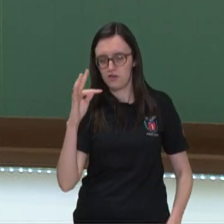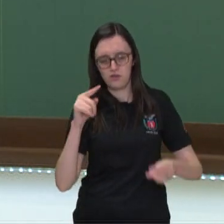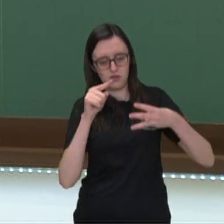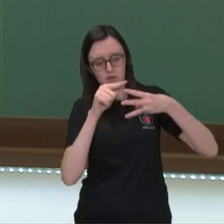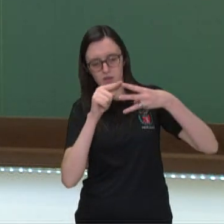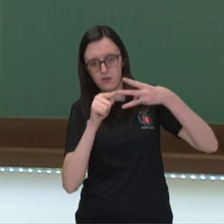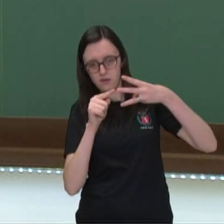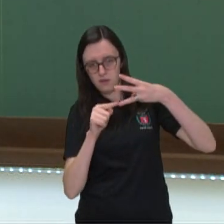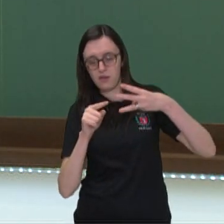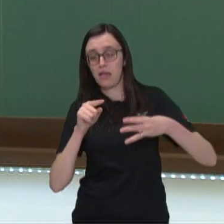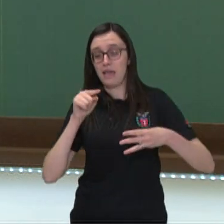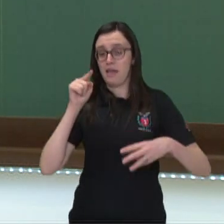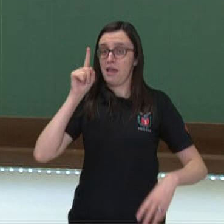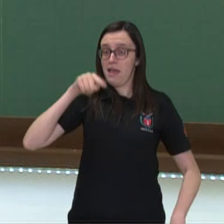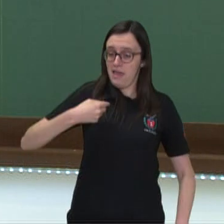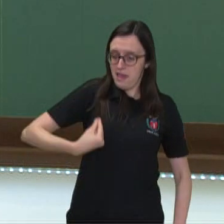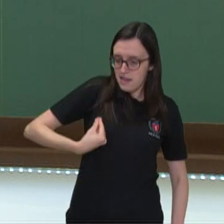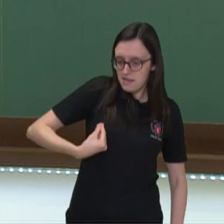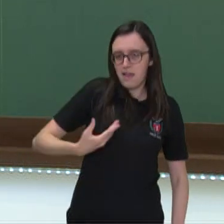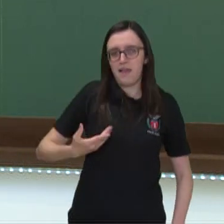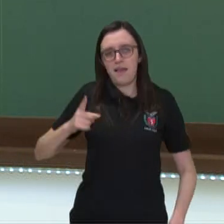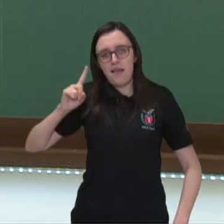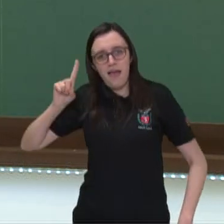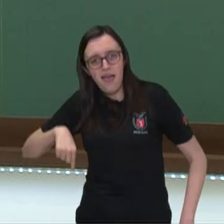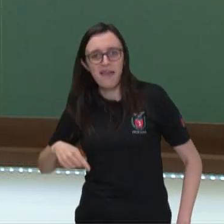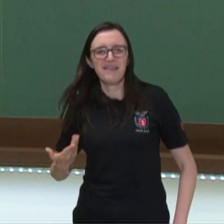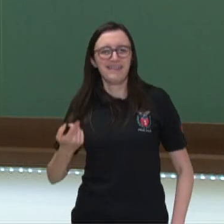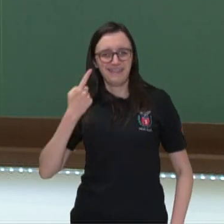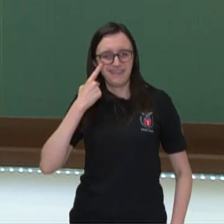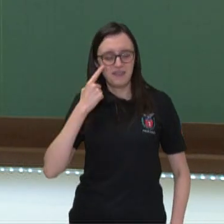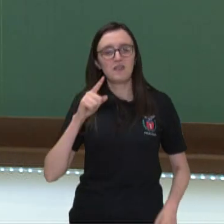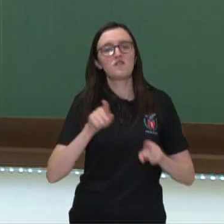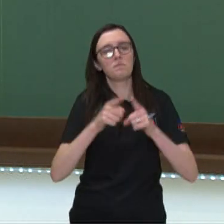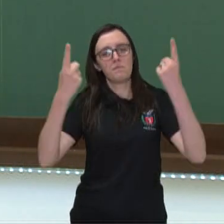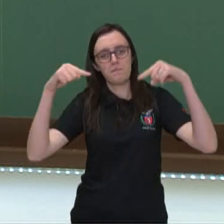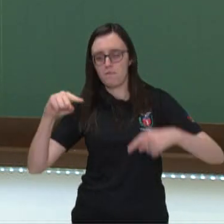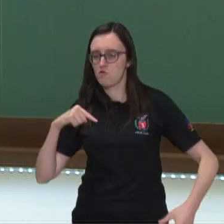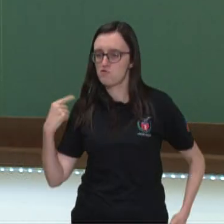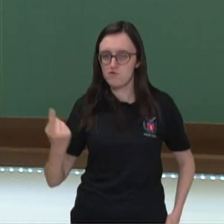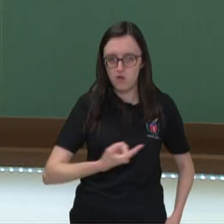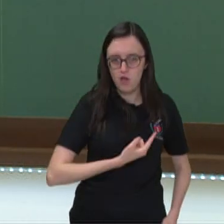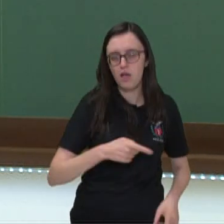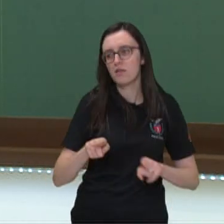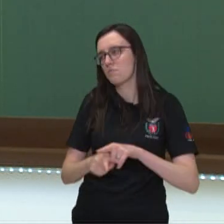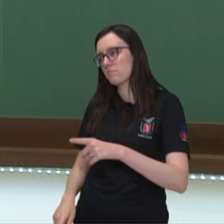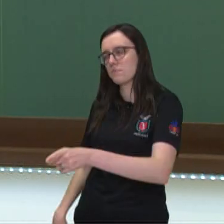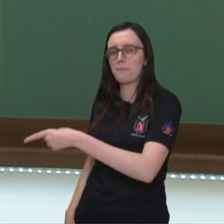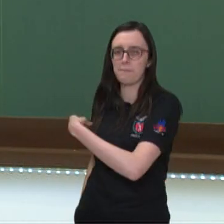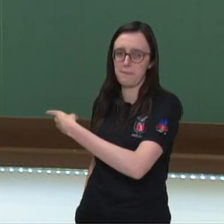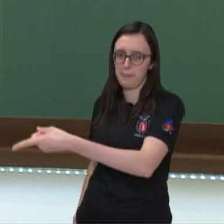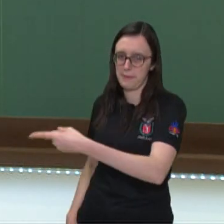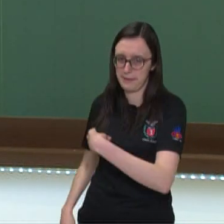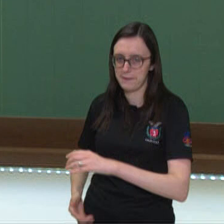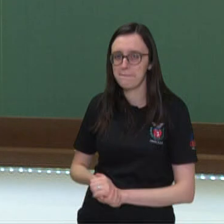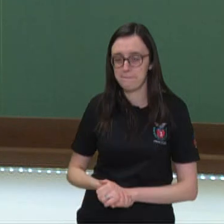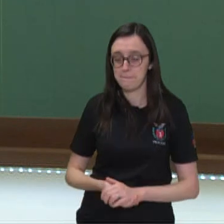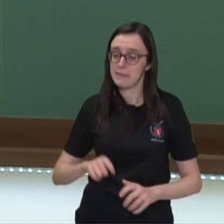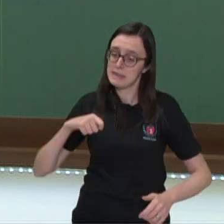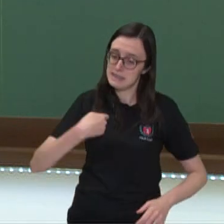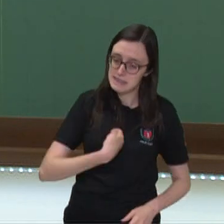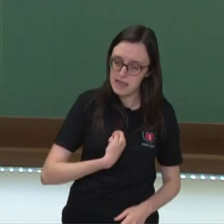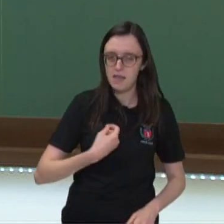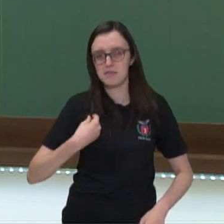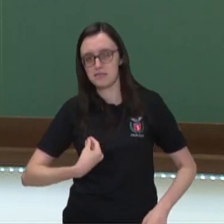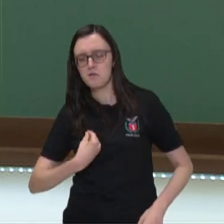ela está e assim por diante. E aí o plural, nós somos, nós estamos, eles são, eles estão, ou elas são,